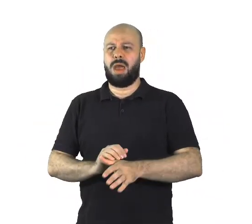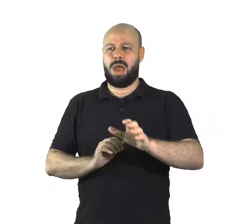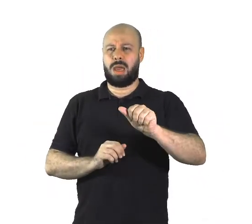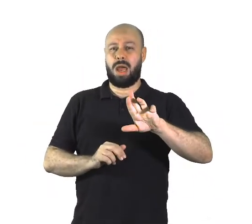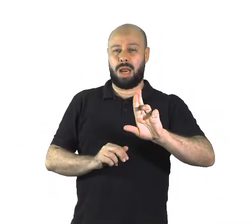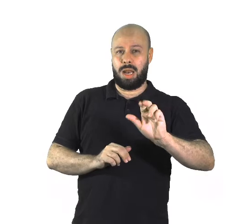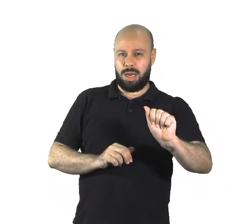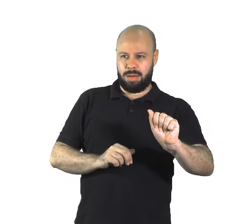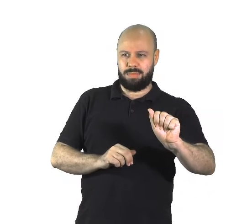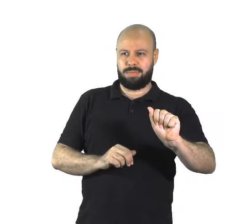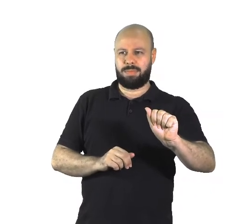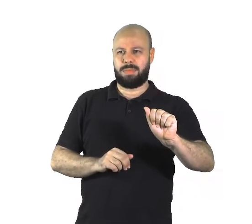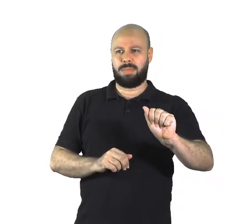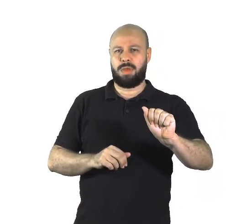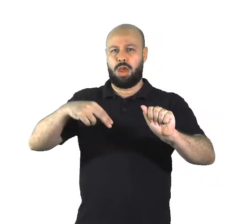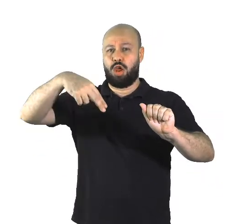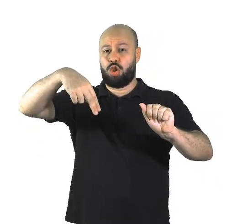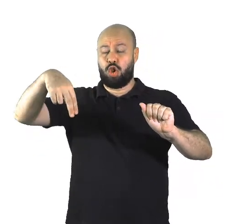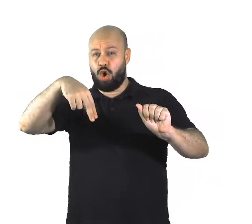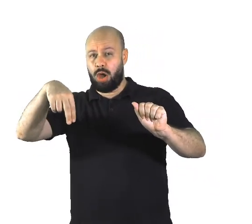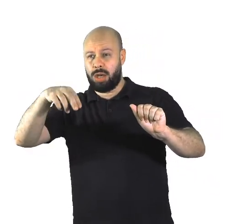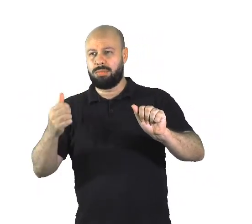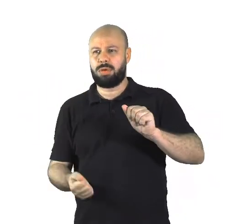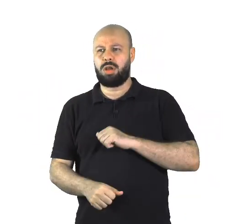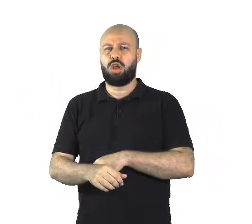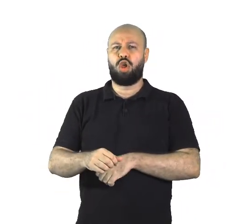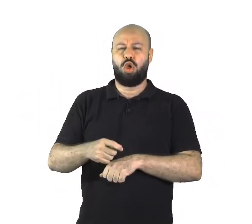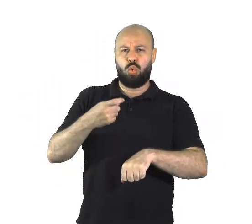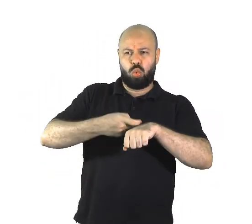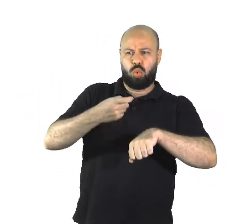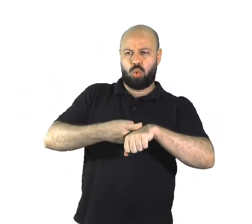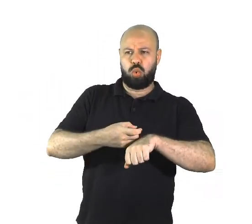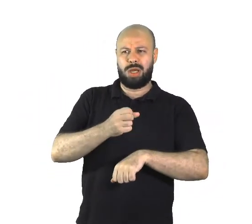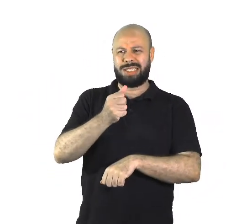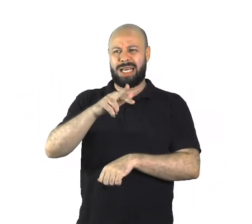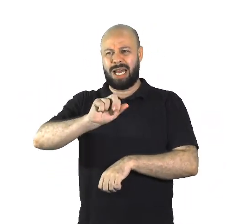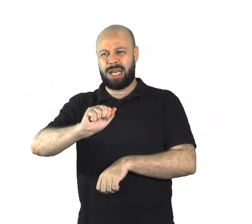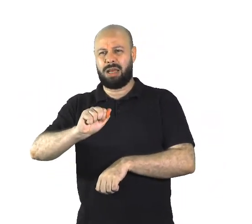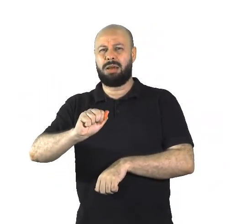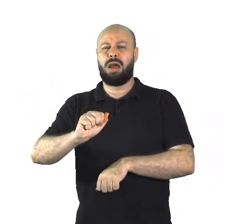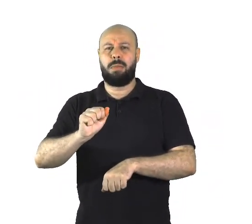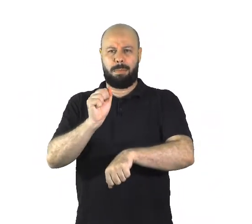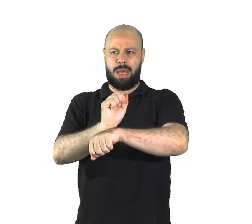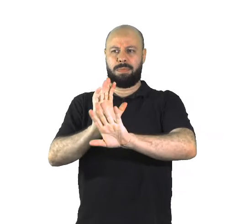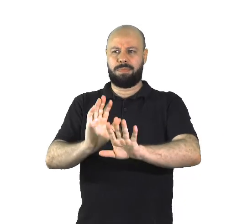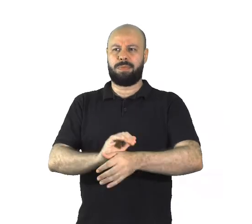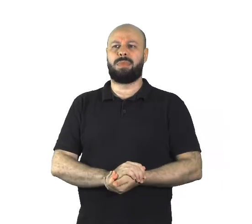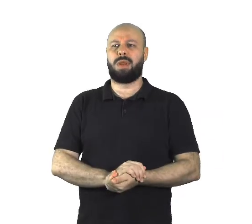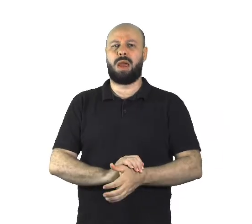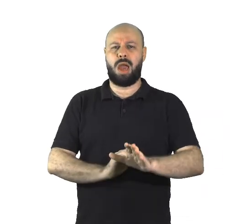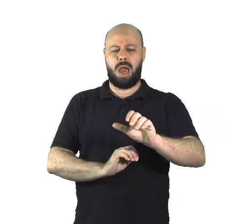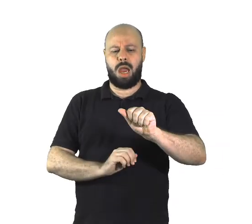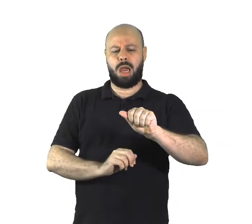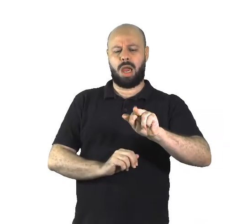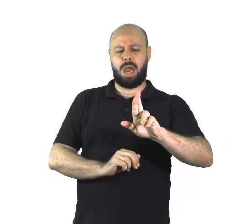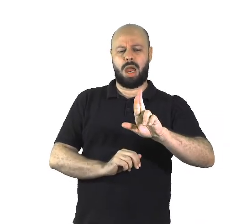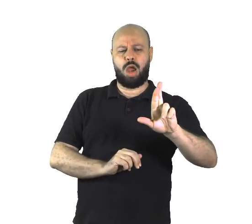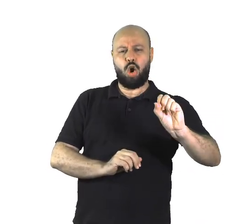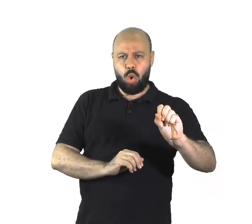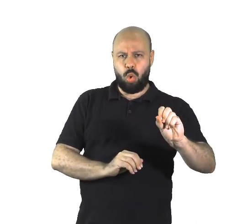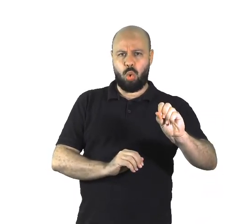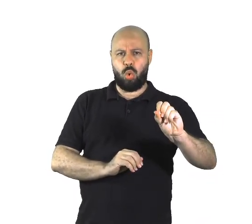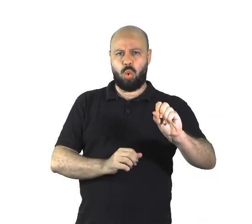destacado, ó, cara, nora, duro, sara, pare. A palavra carro, por